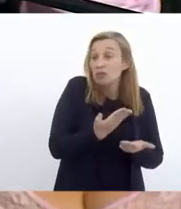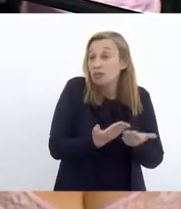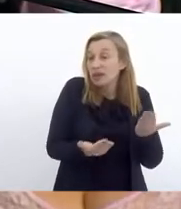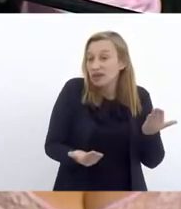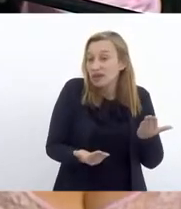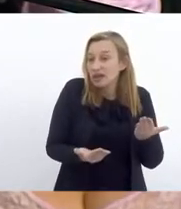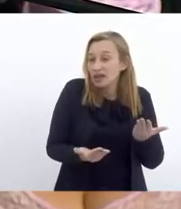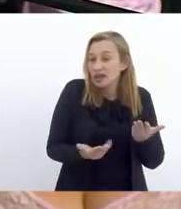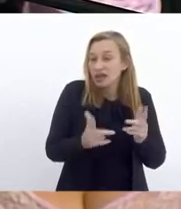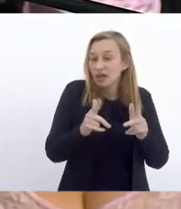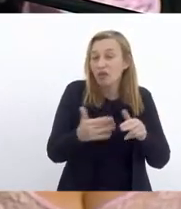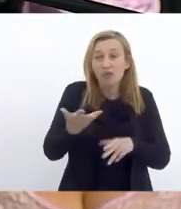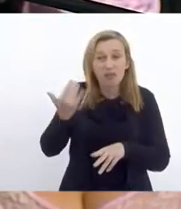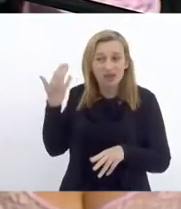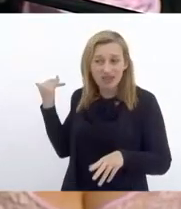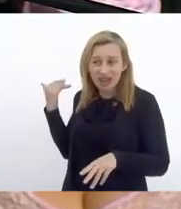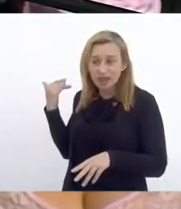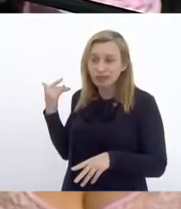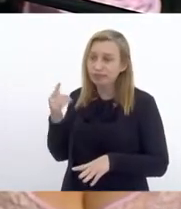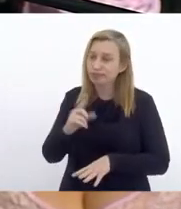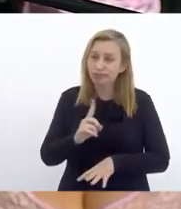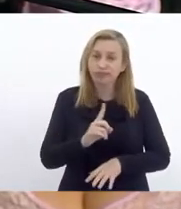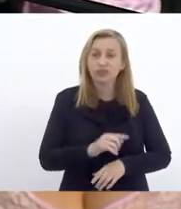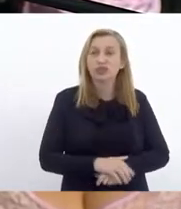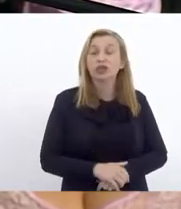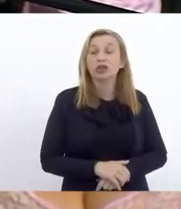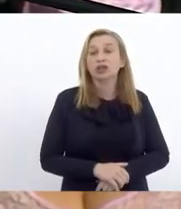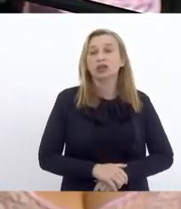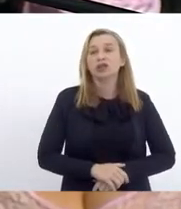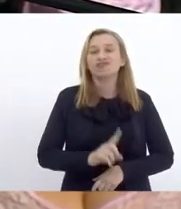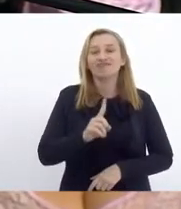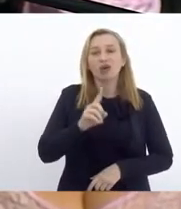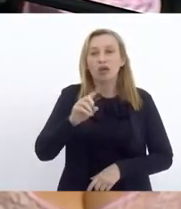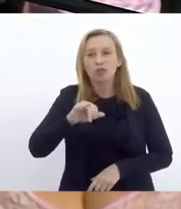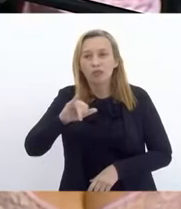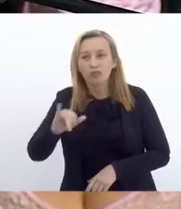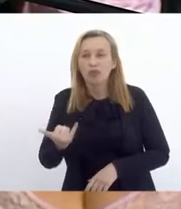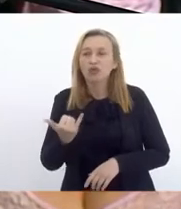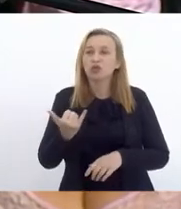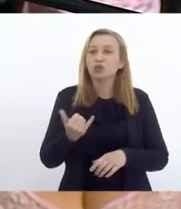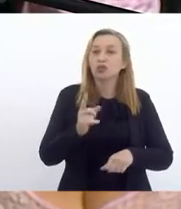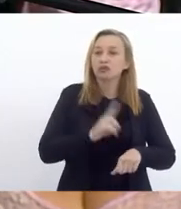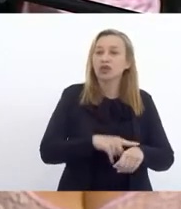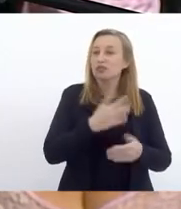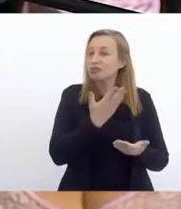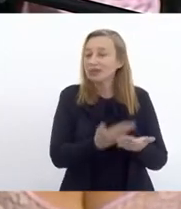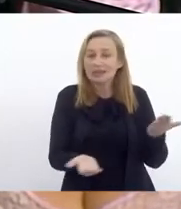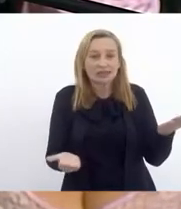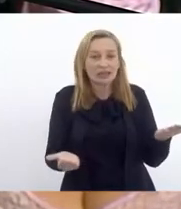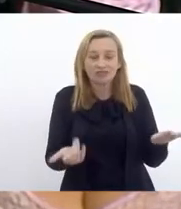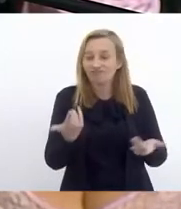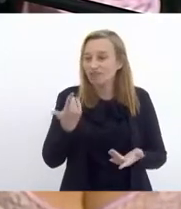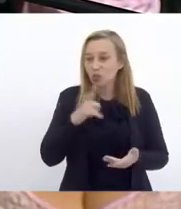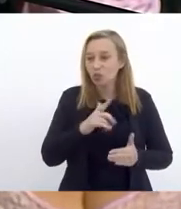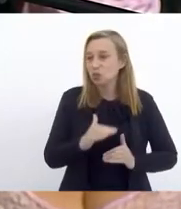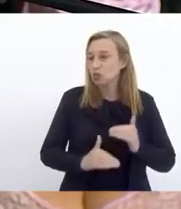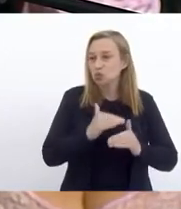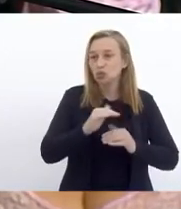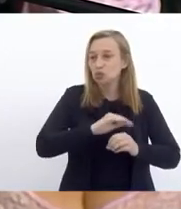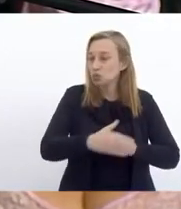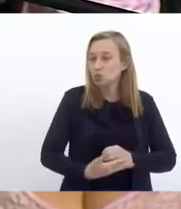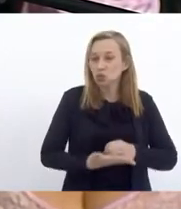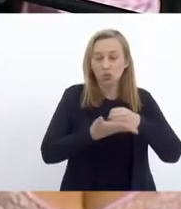do passado, que era daquela bonança dos royalties, que não aproveitaram, o tempo passou, não conseguimos ter um desenvolvimento